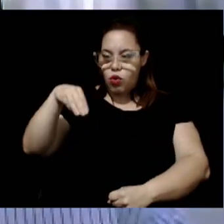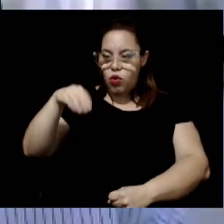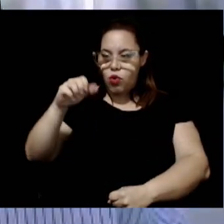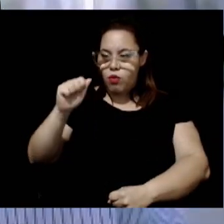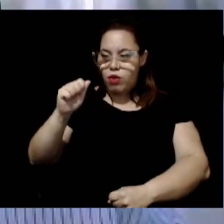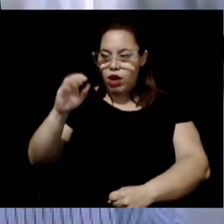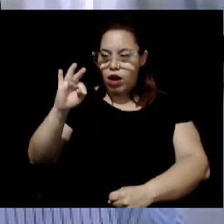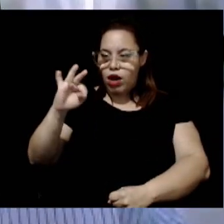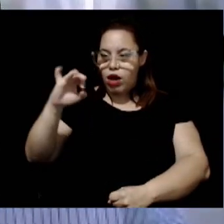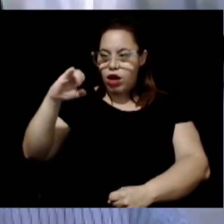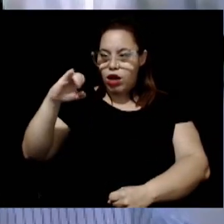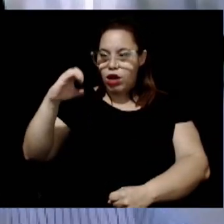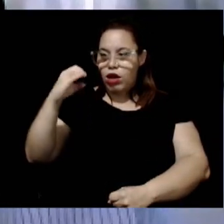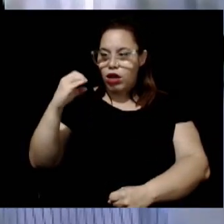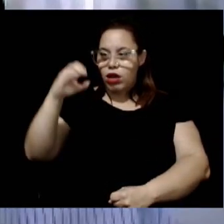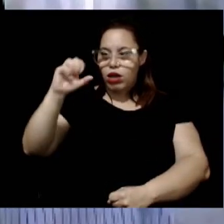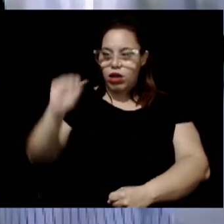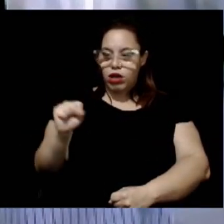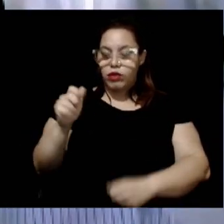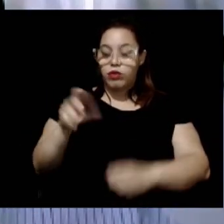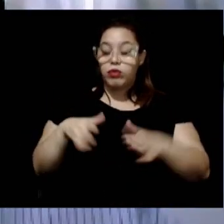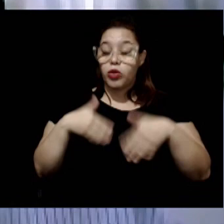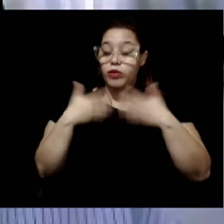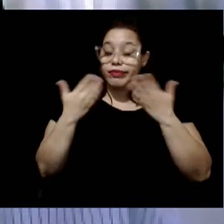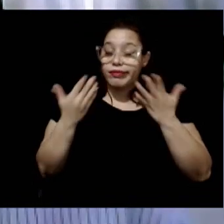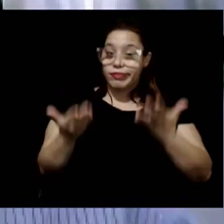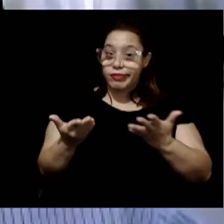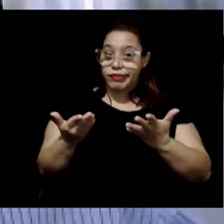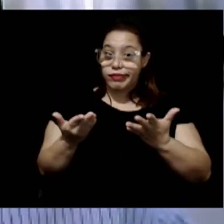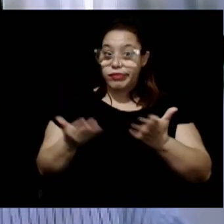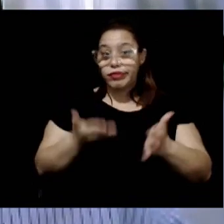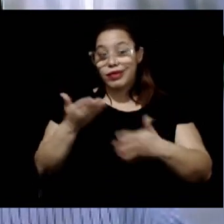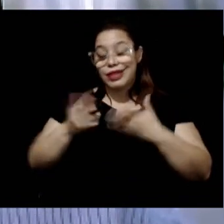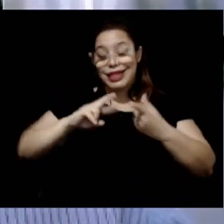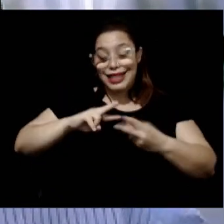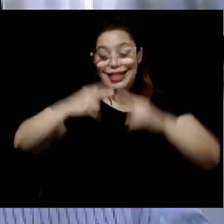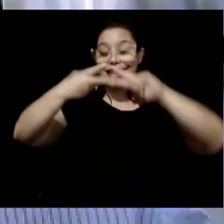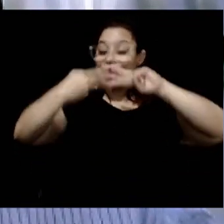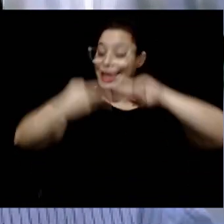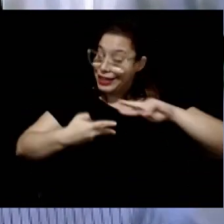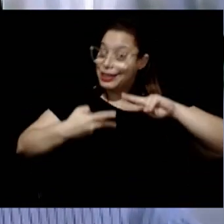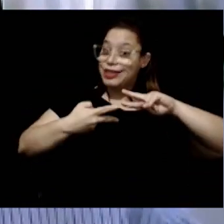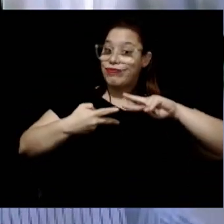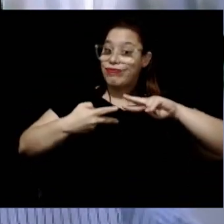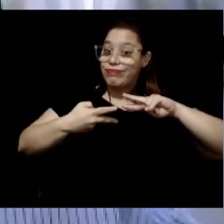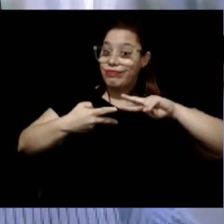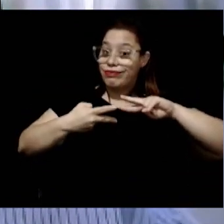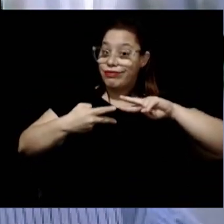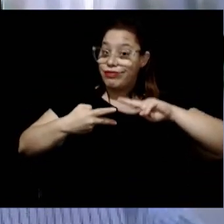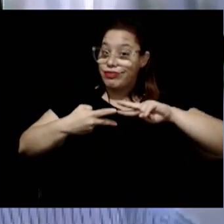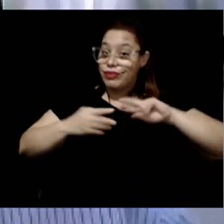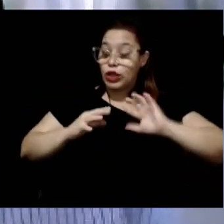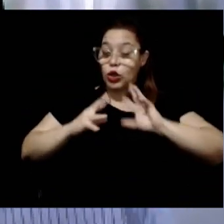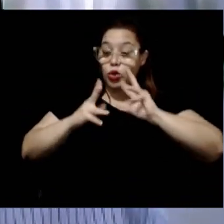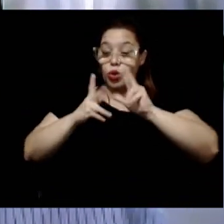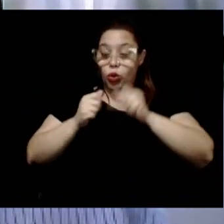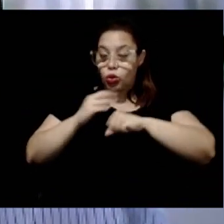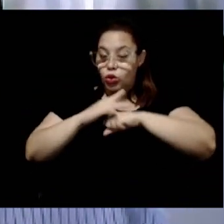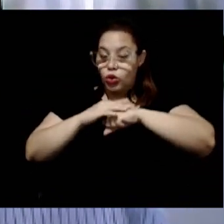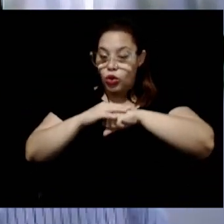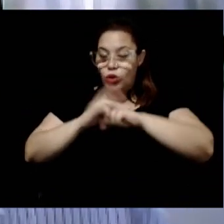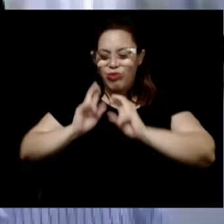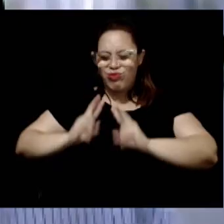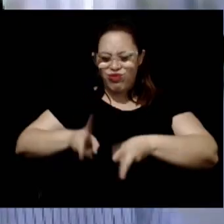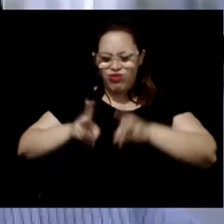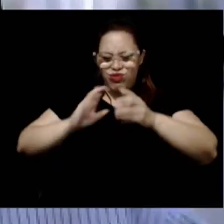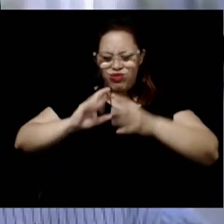Boa parte dessas doenças tem uma predisposição genética. Eu diria que praticamente todas as doenças crônicas têm uma